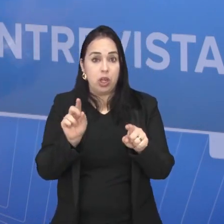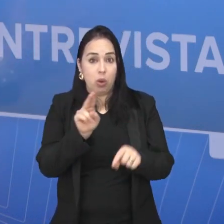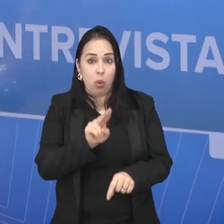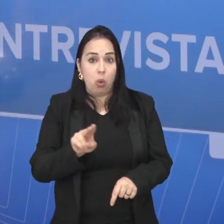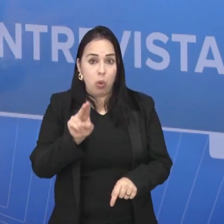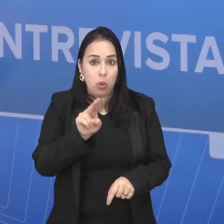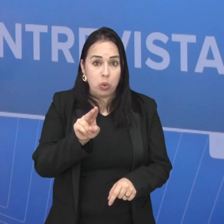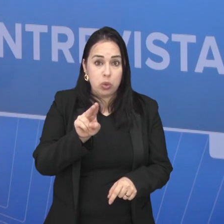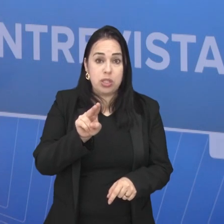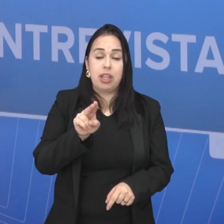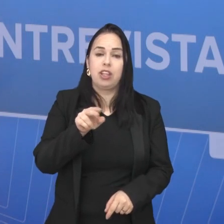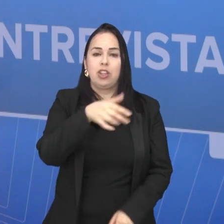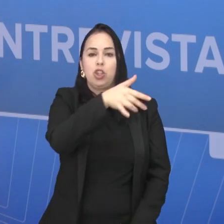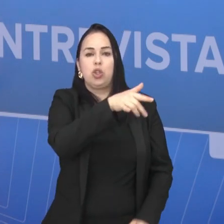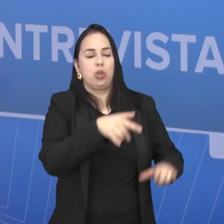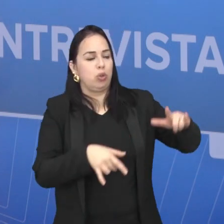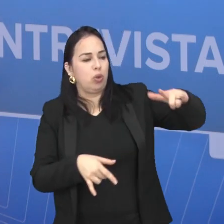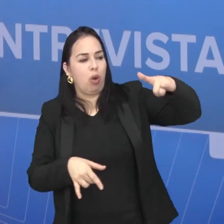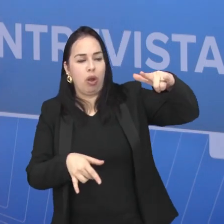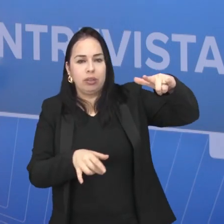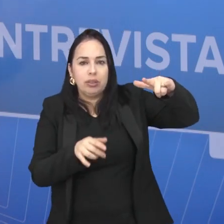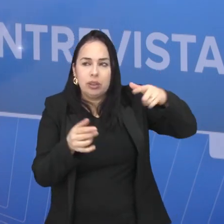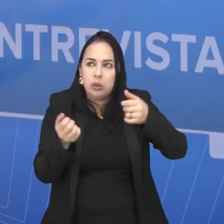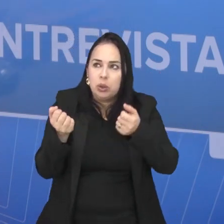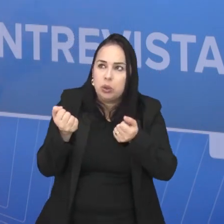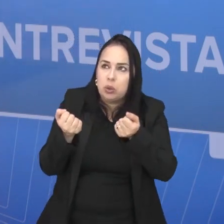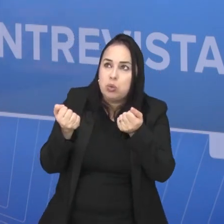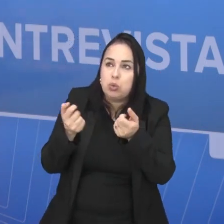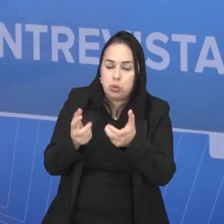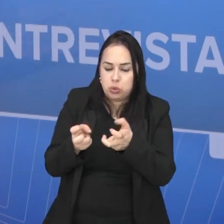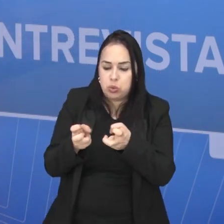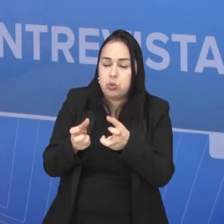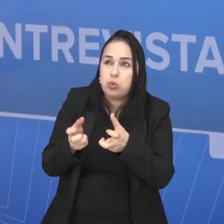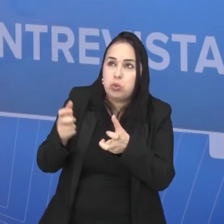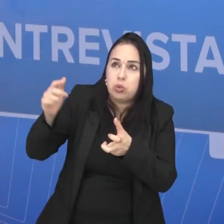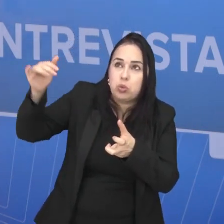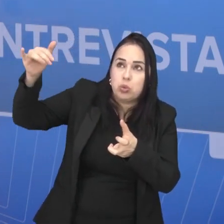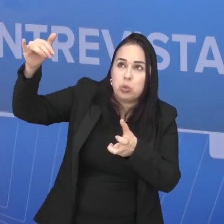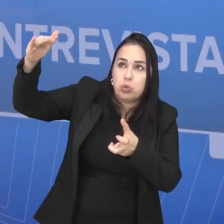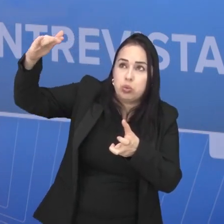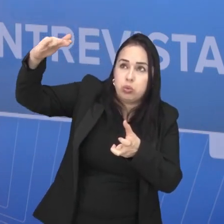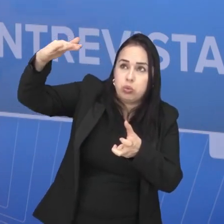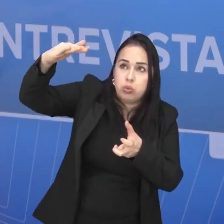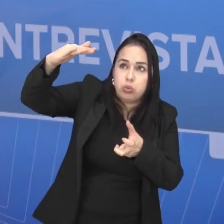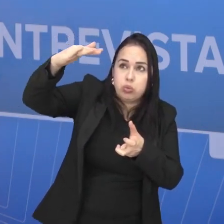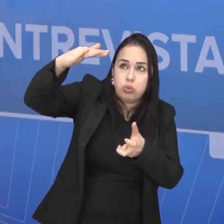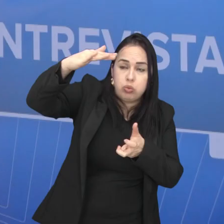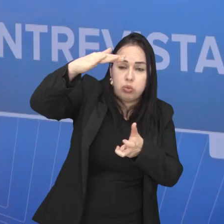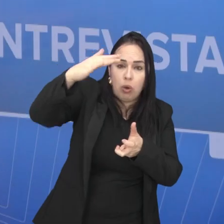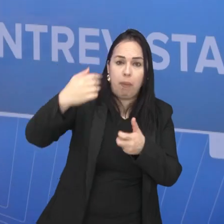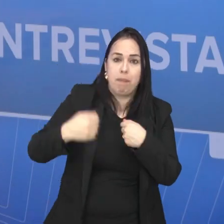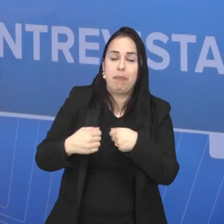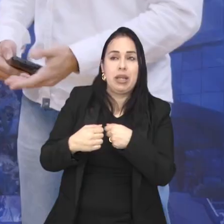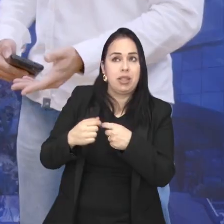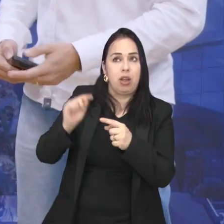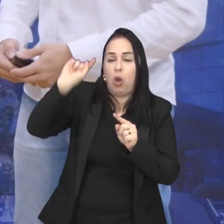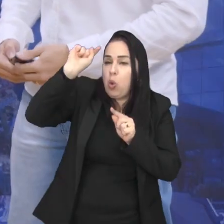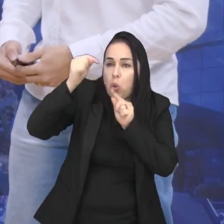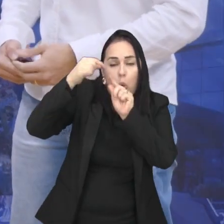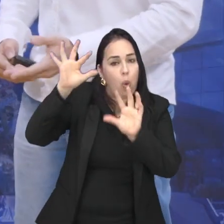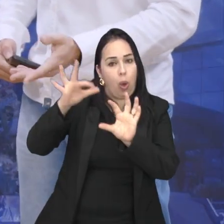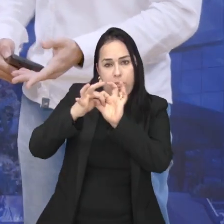seja, que ele é controlado remotamente. Não pode ter atraso entre ação e